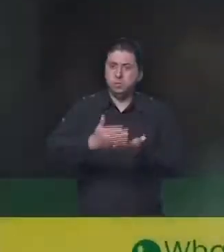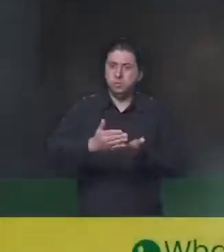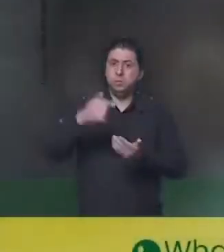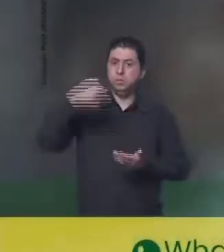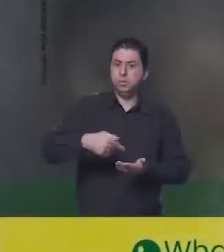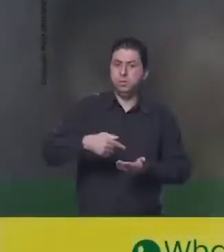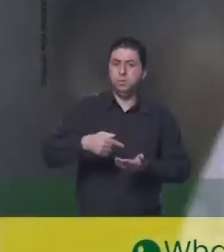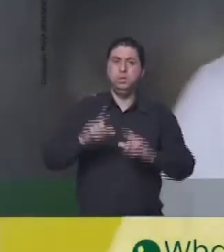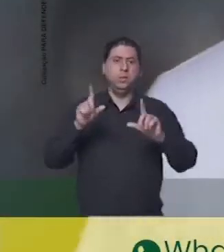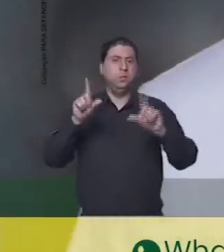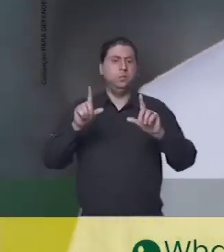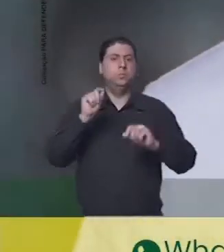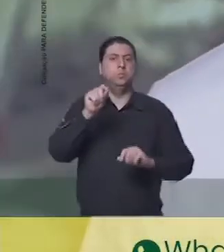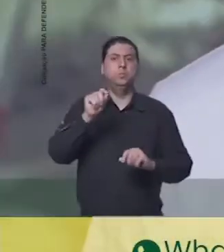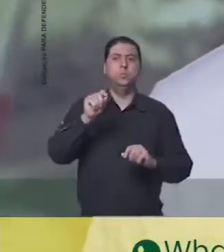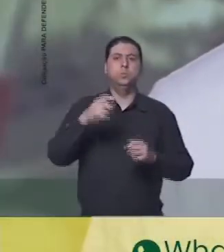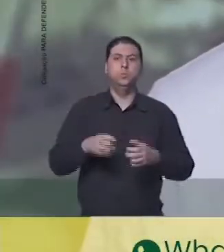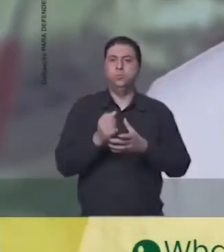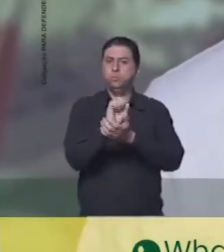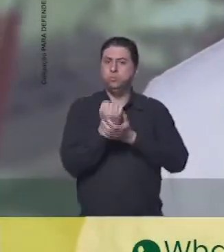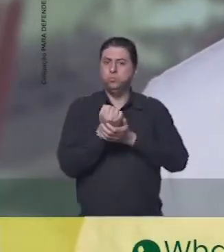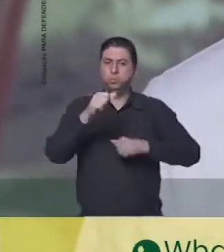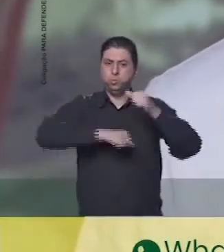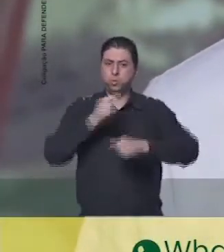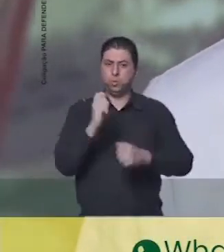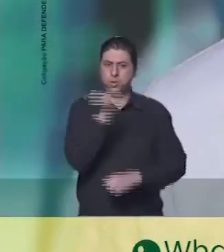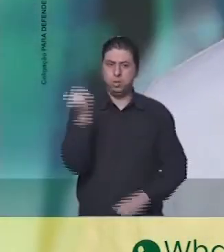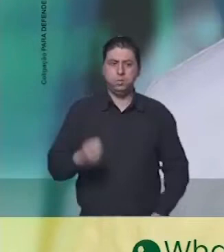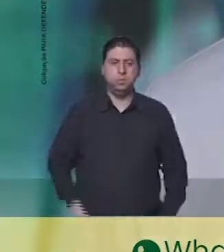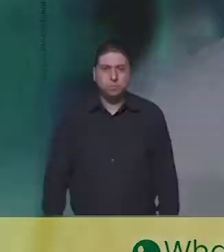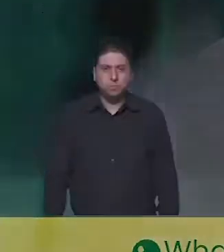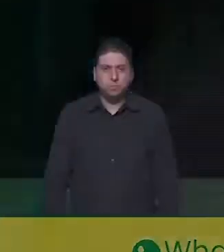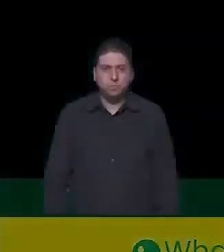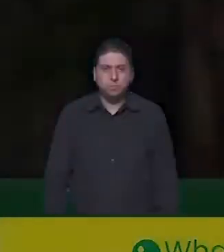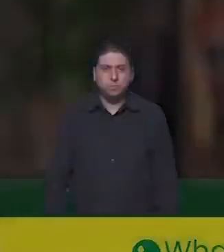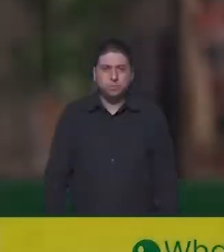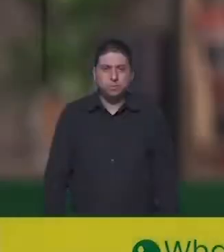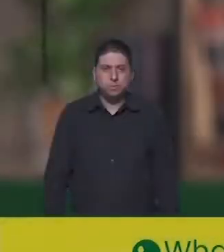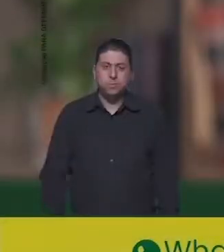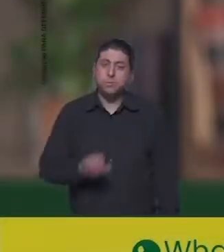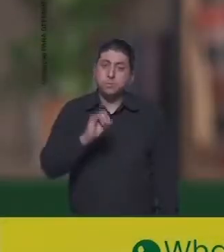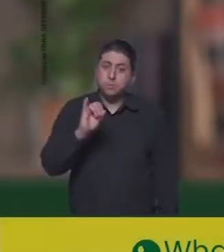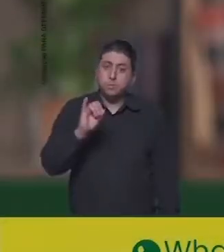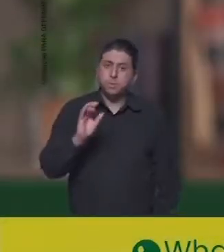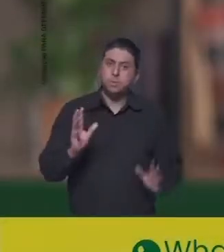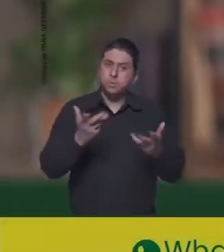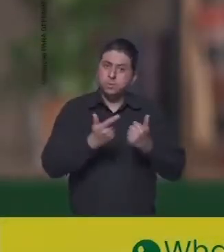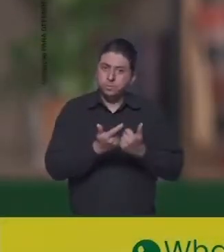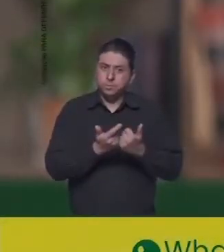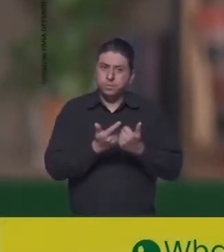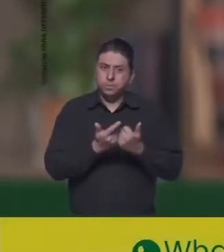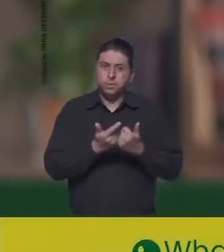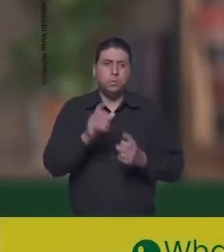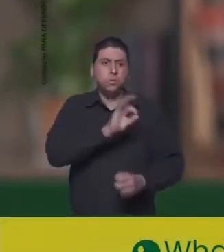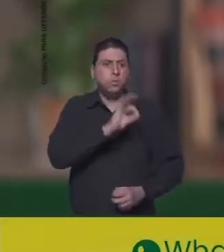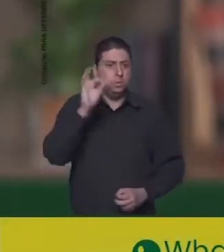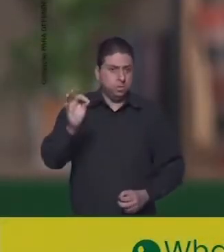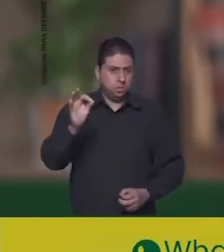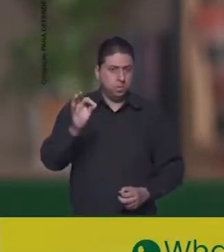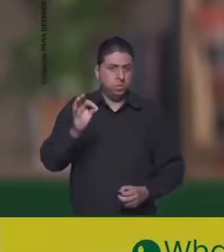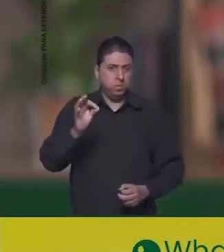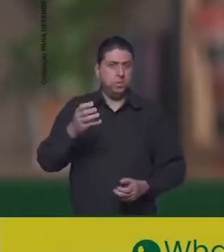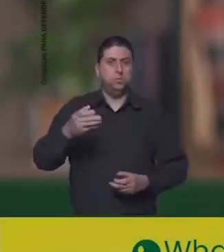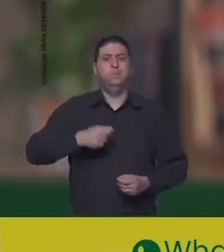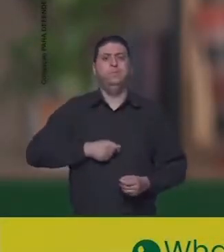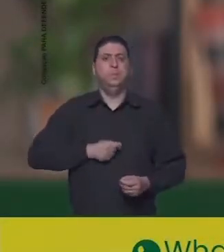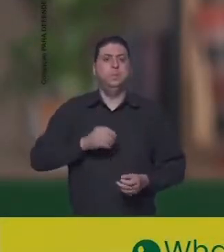Começa aqui o programa da Coligação para defender e transformar o Rio Grande. Olá a todos. Hoje, nossos percentuais